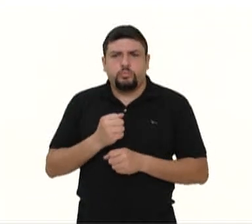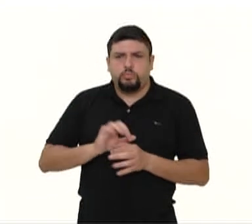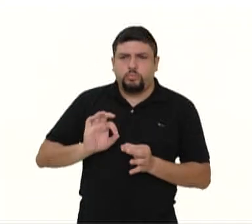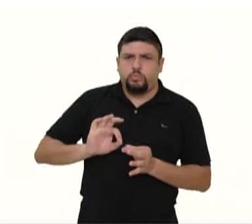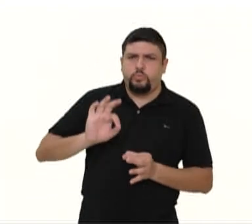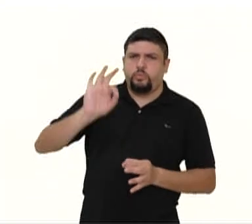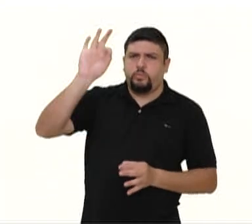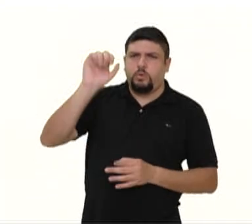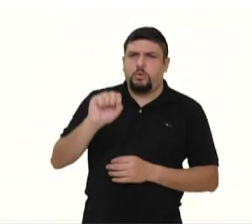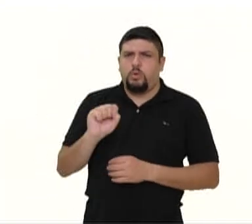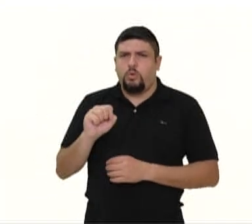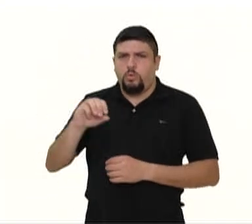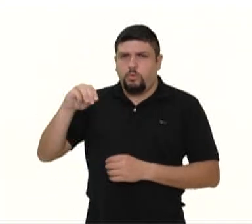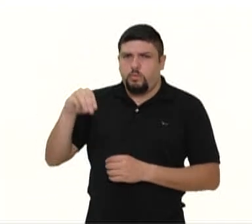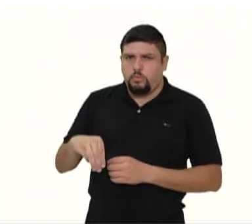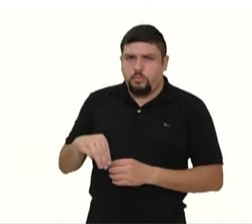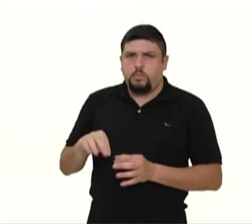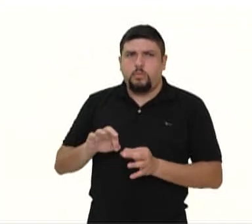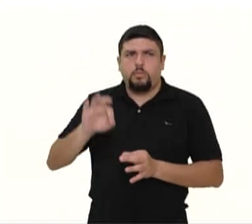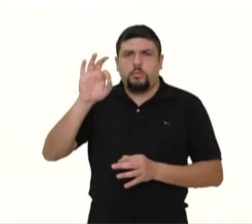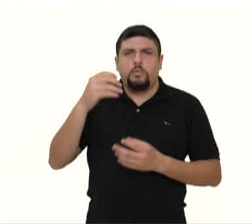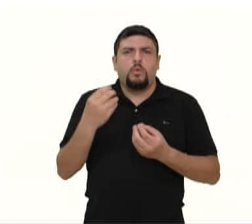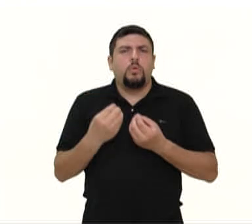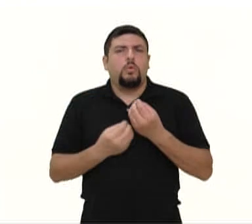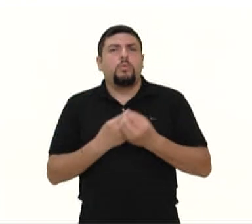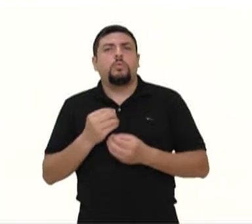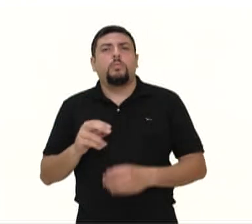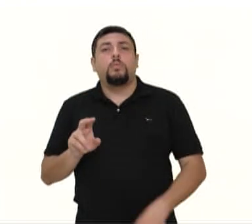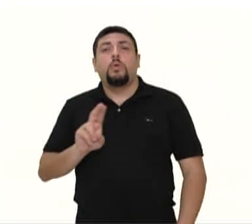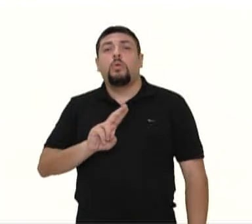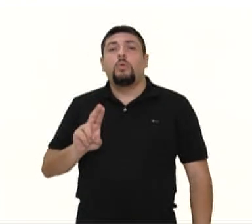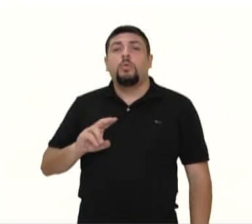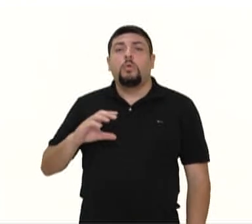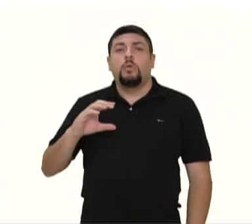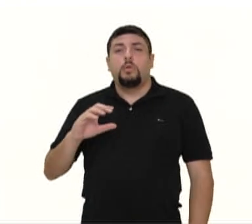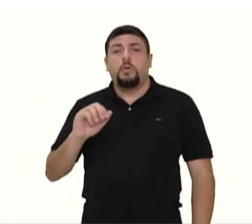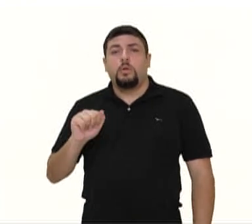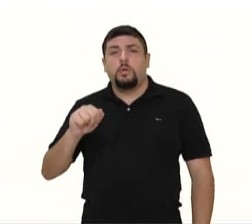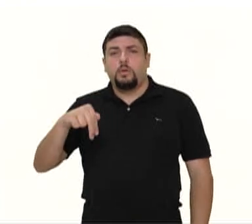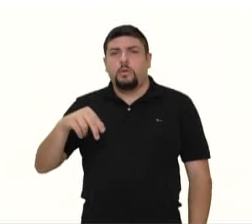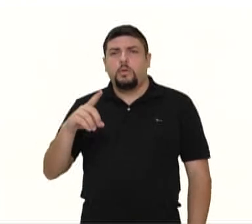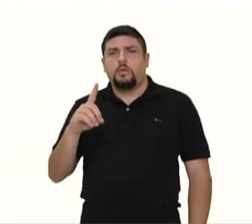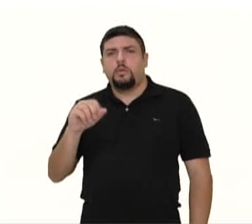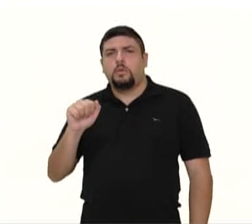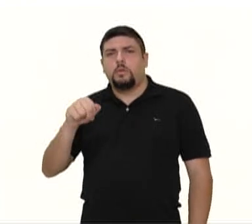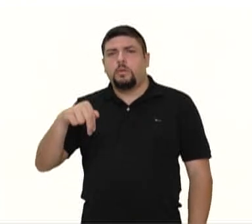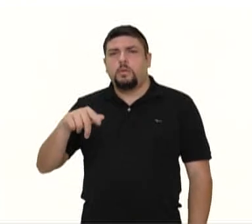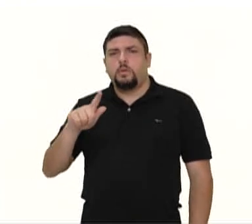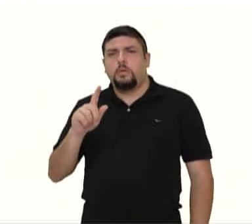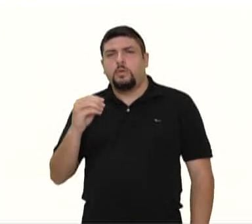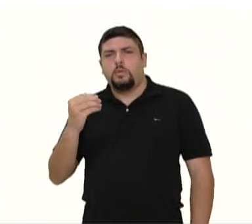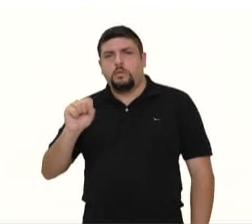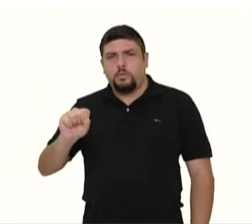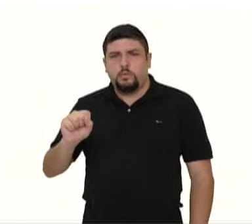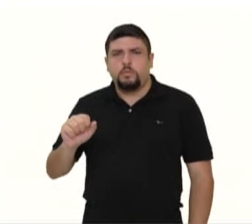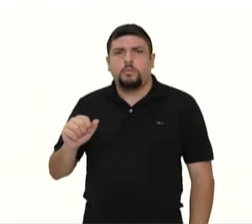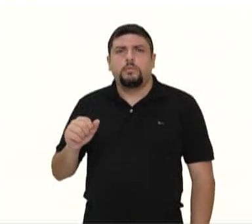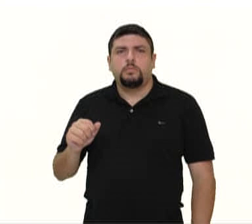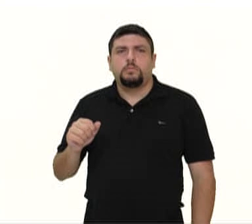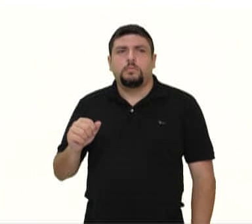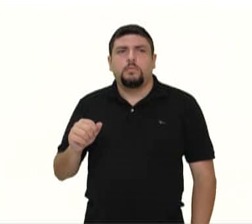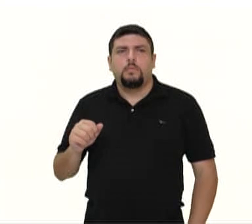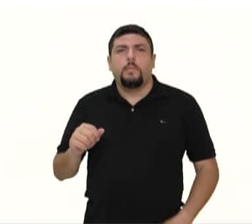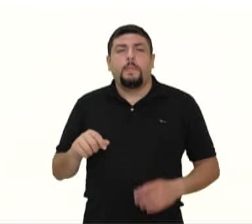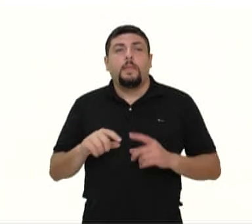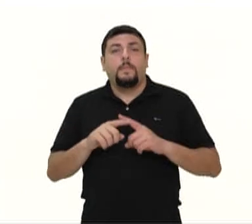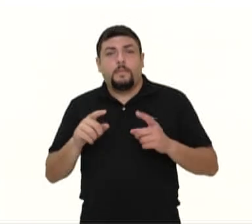altura, uma escultura chamada os candangos, né? Originalmente chamada de Os Heróis. Mas essa escultura do